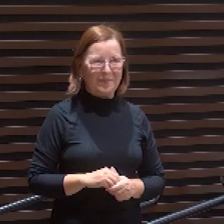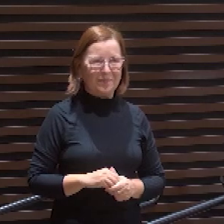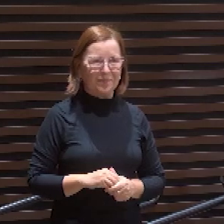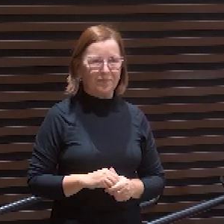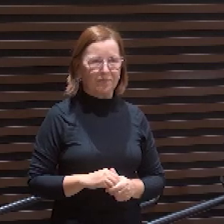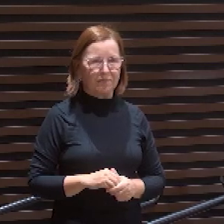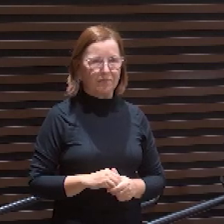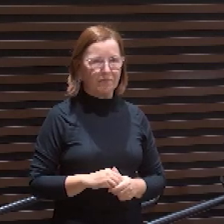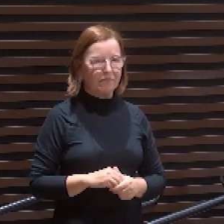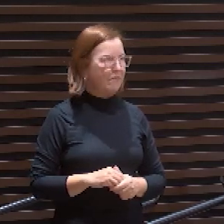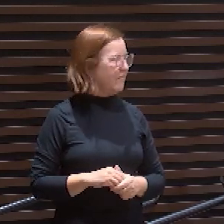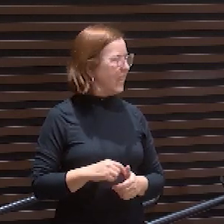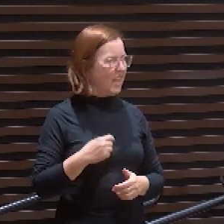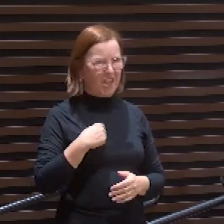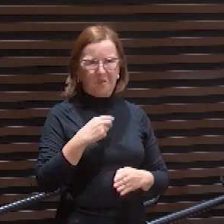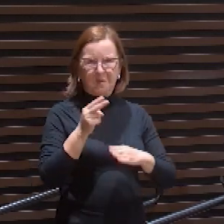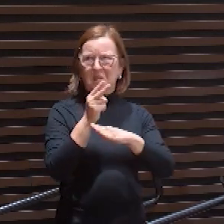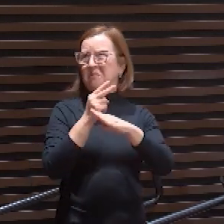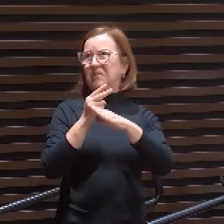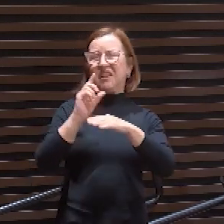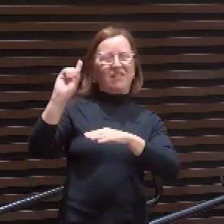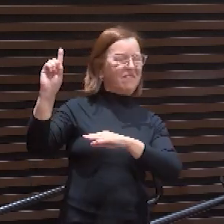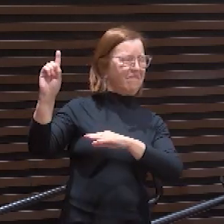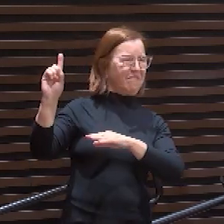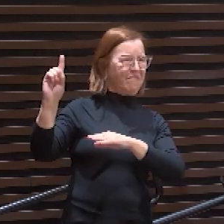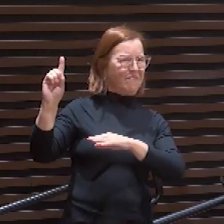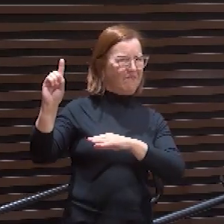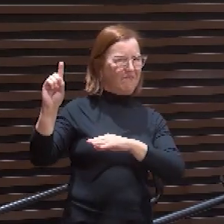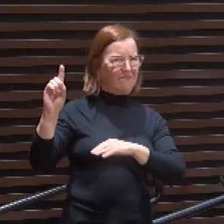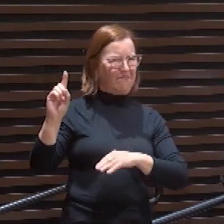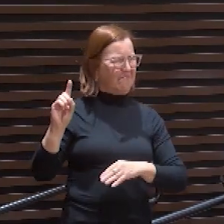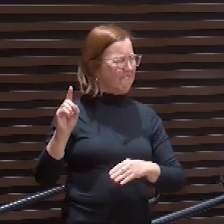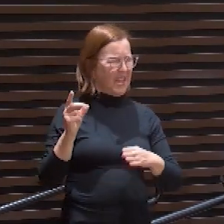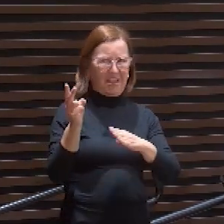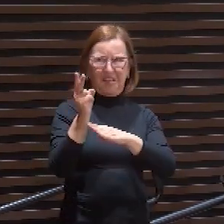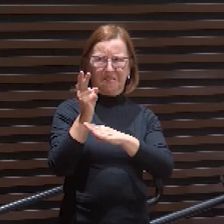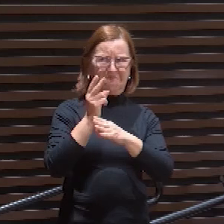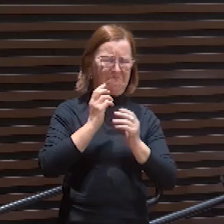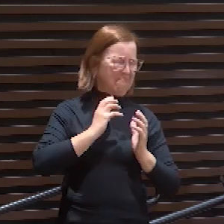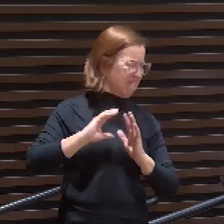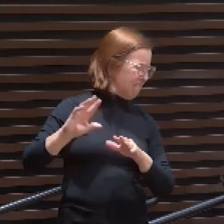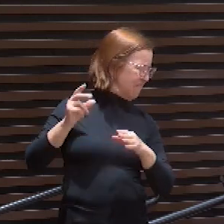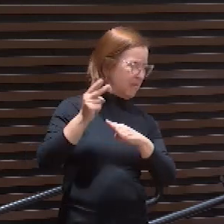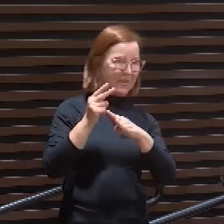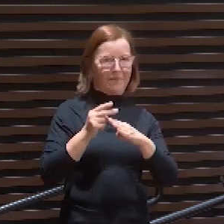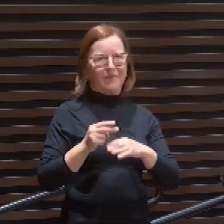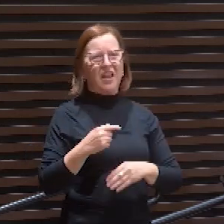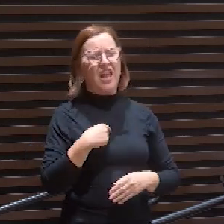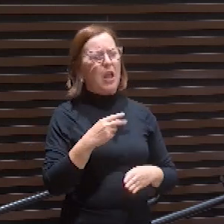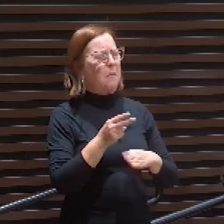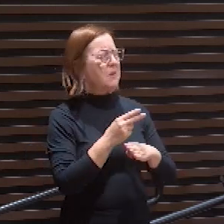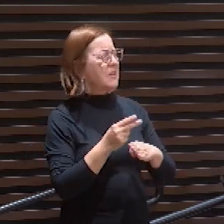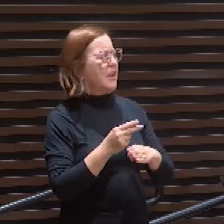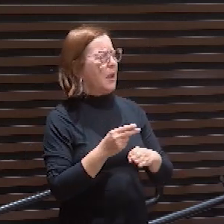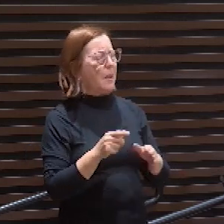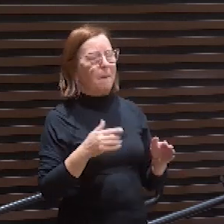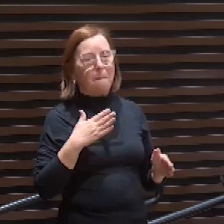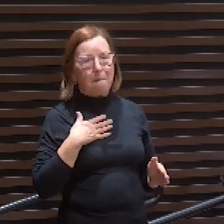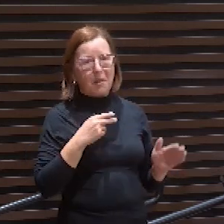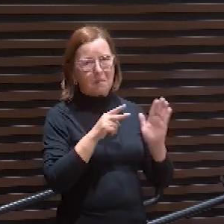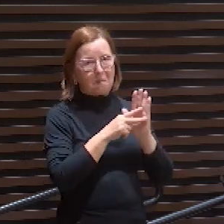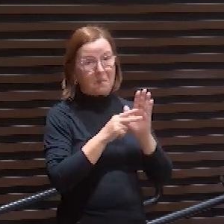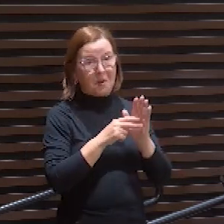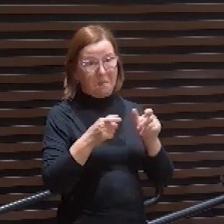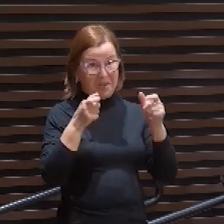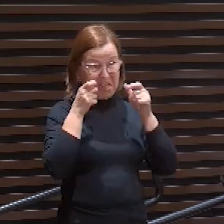Eu não o buscava e nem queria buscá-lo. Eu buscava os meus próprios interesses.